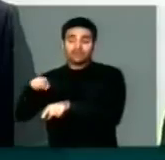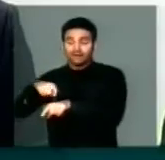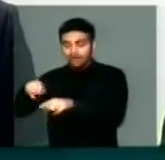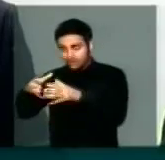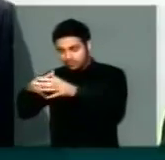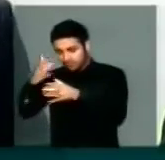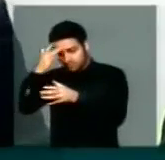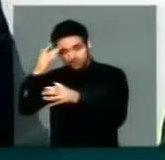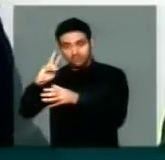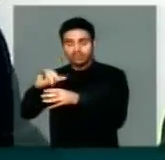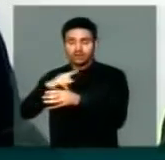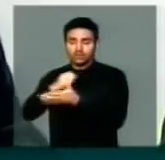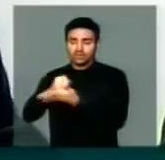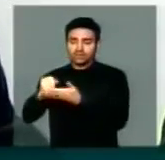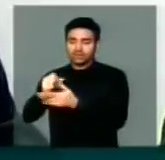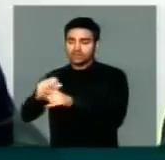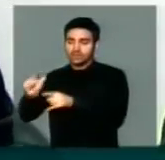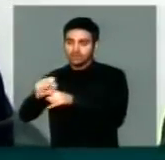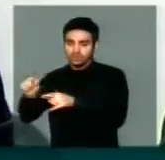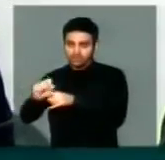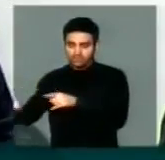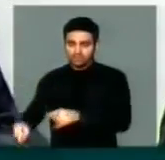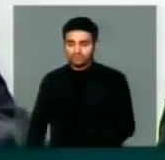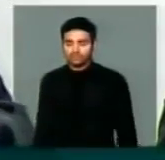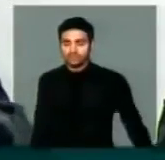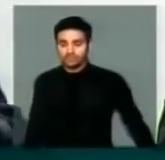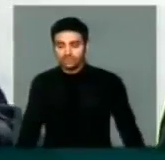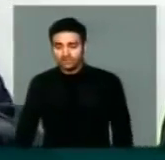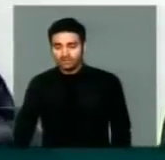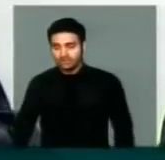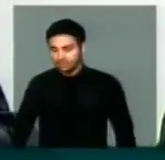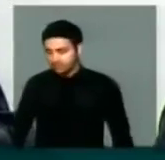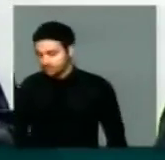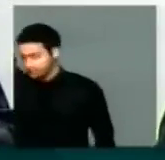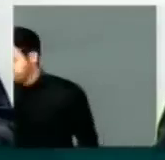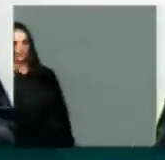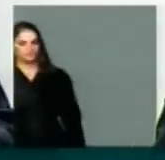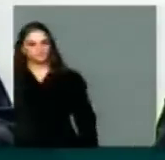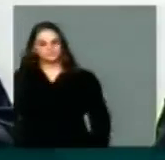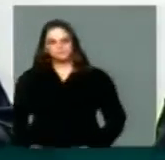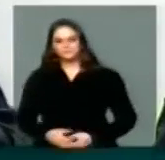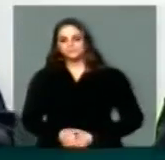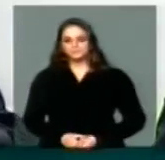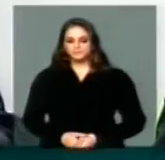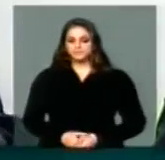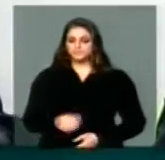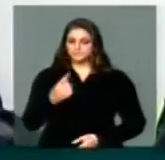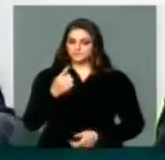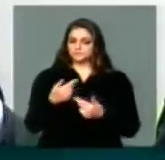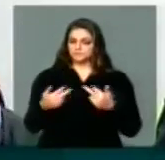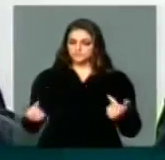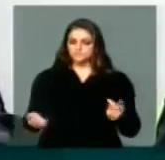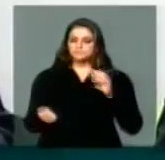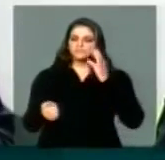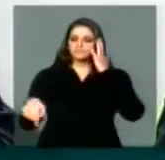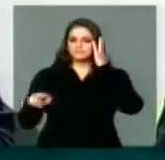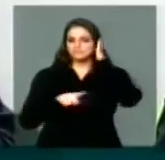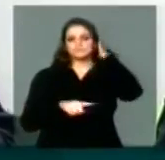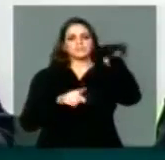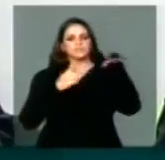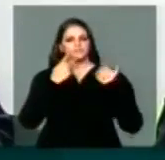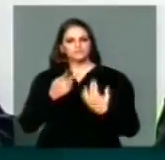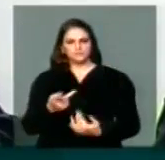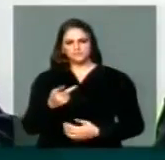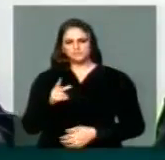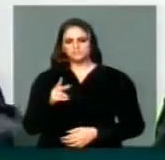sonda Samsung. Porém, eu quero fazer menção ao seguinte: um dos critérios que foram colocados, ou pelo menos anunciados